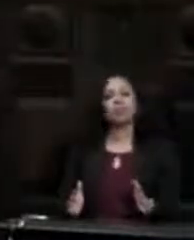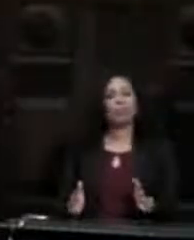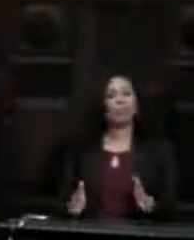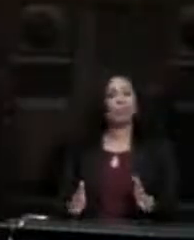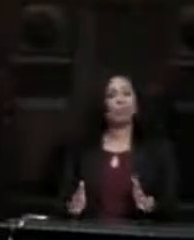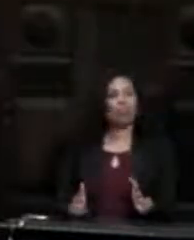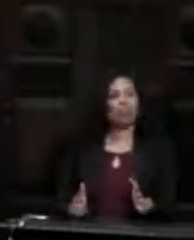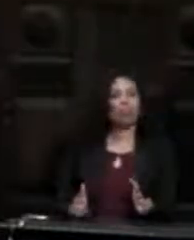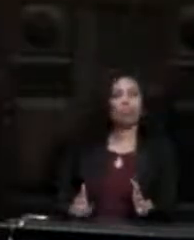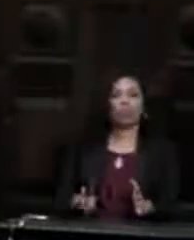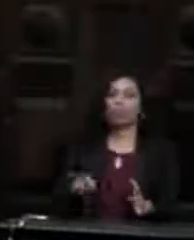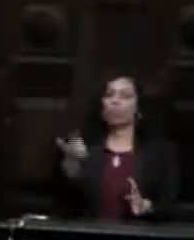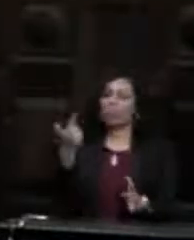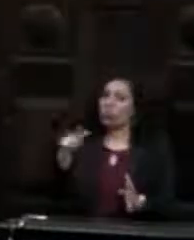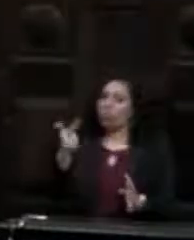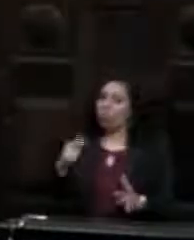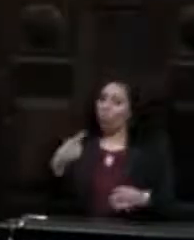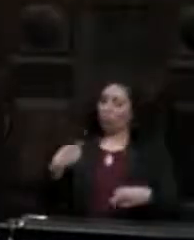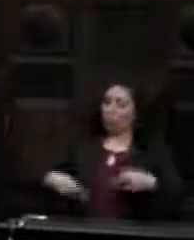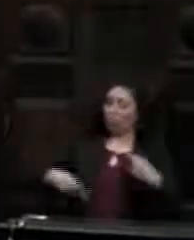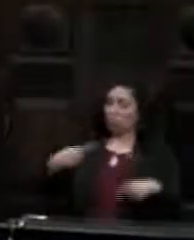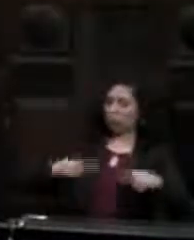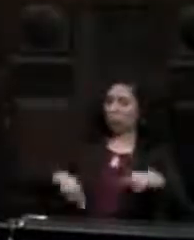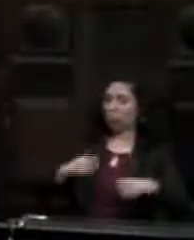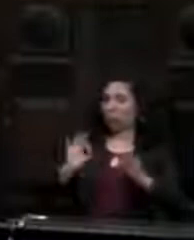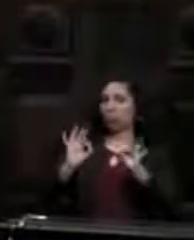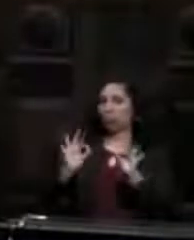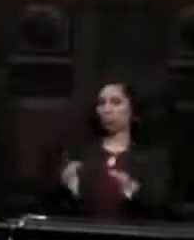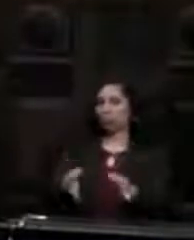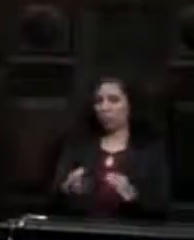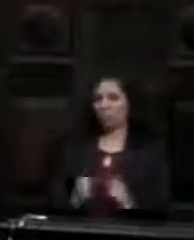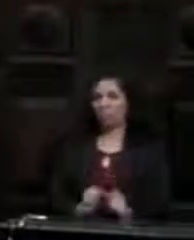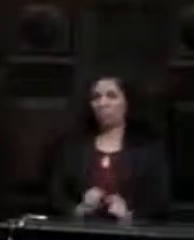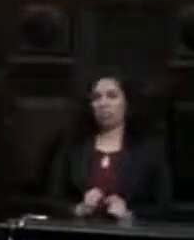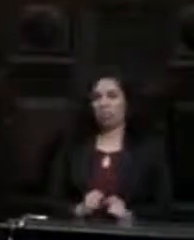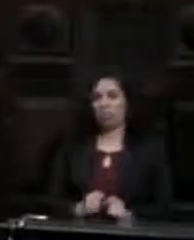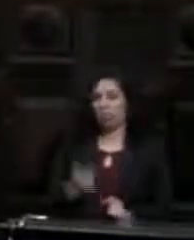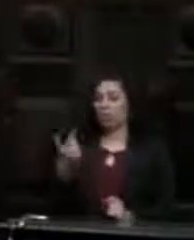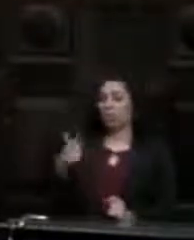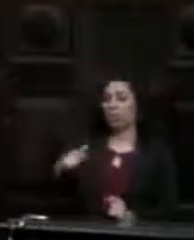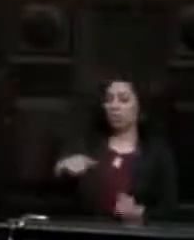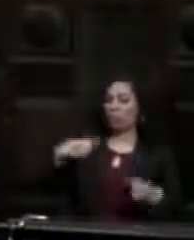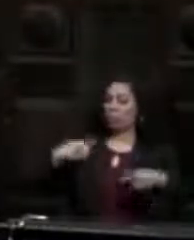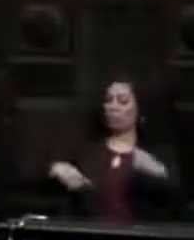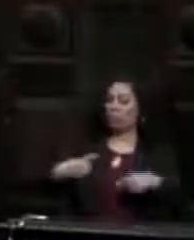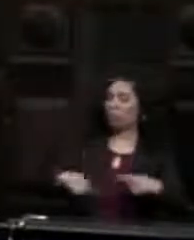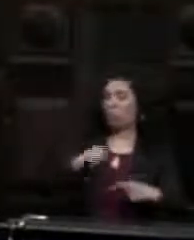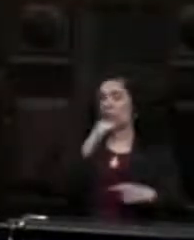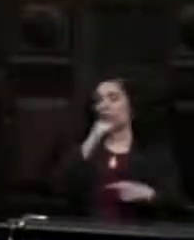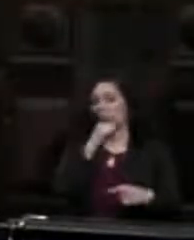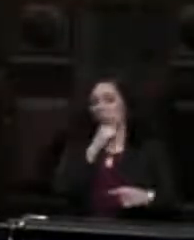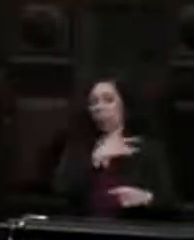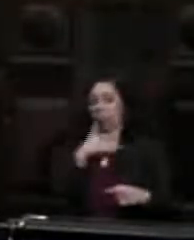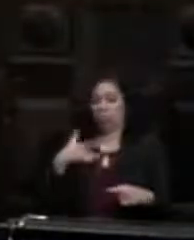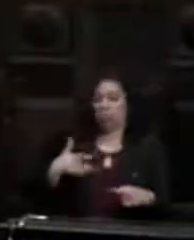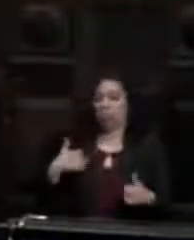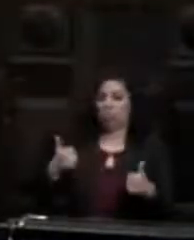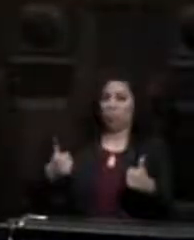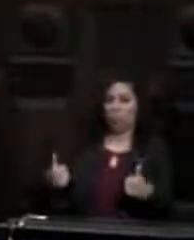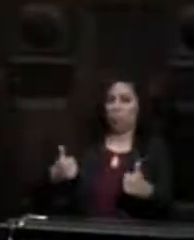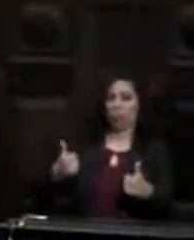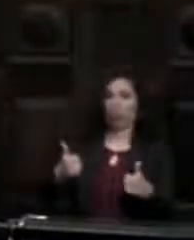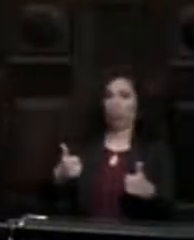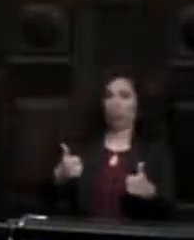se tem a política de saúde atendendo o usuário naquilo que é uma